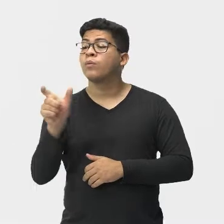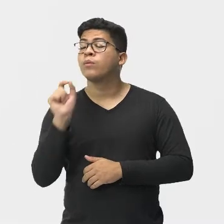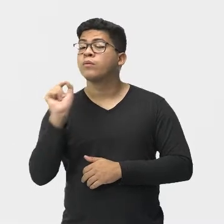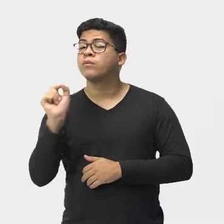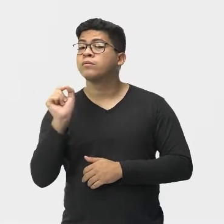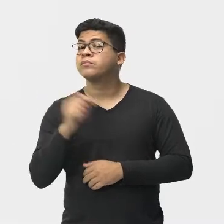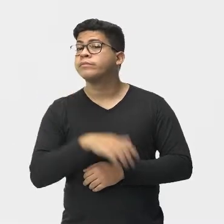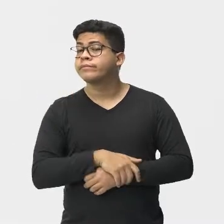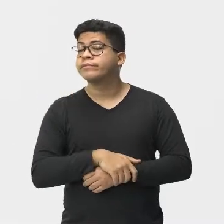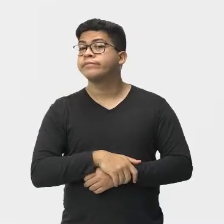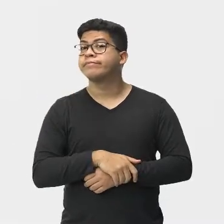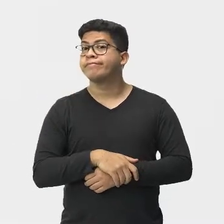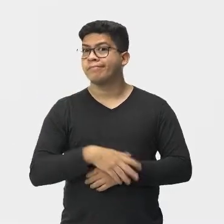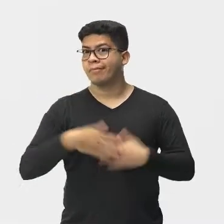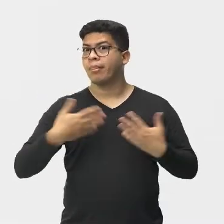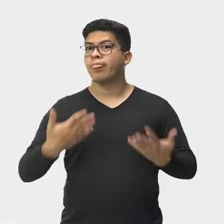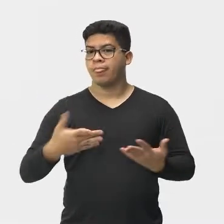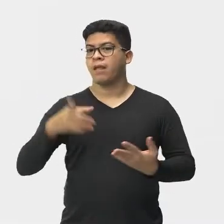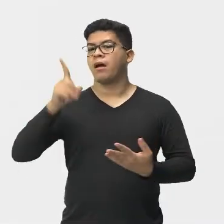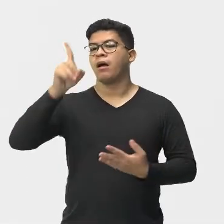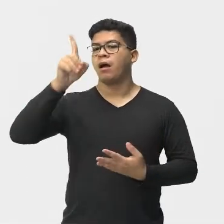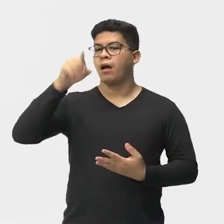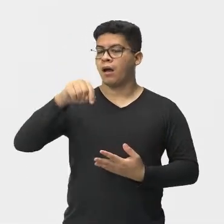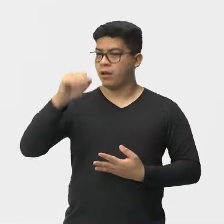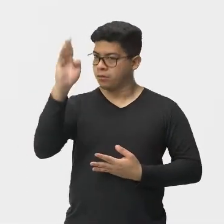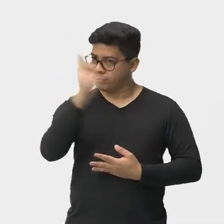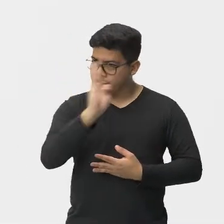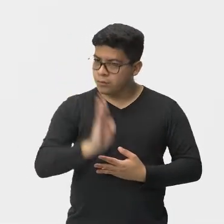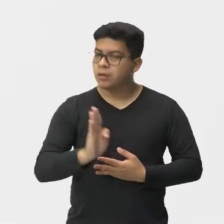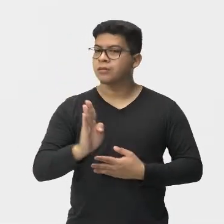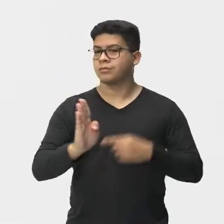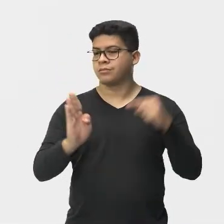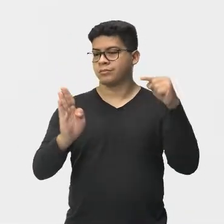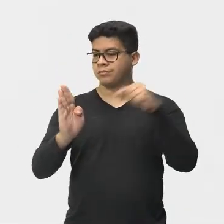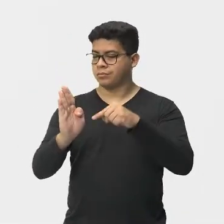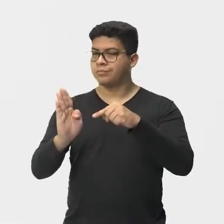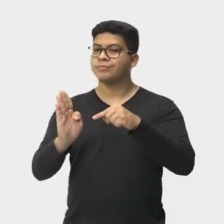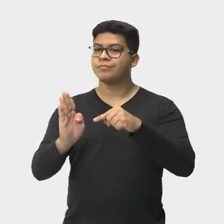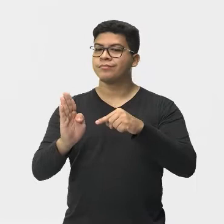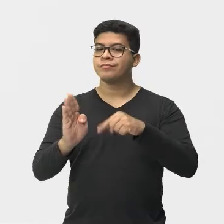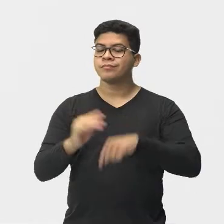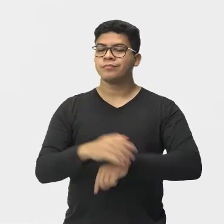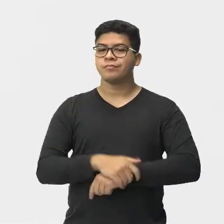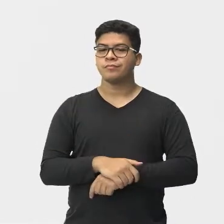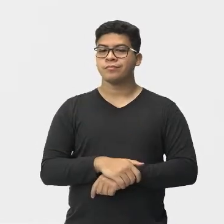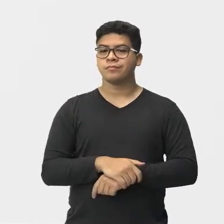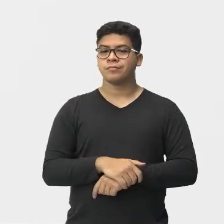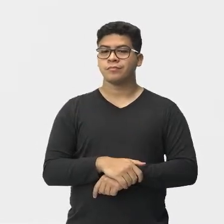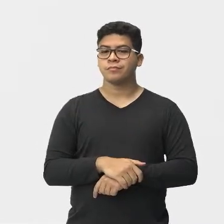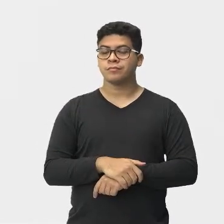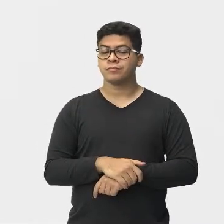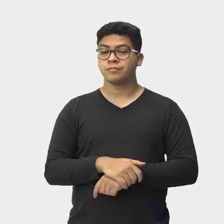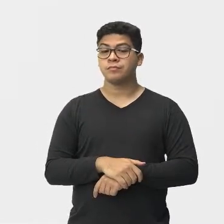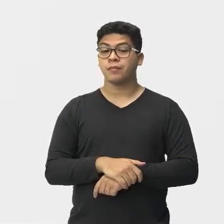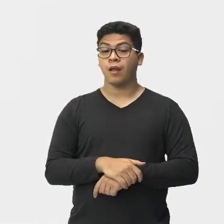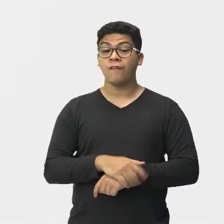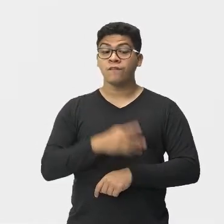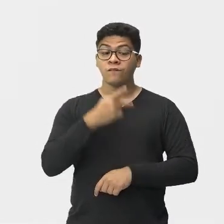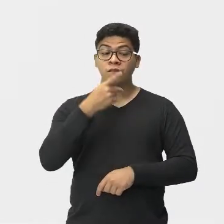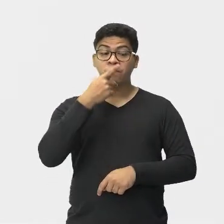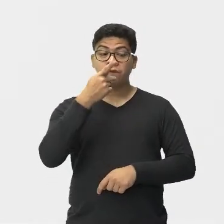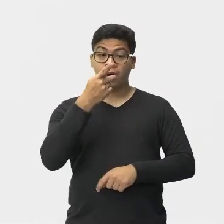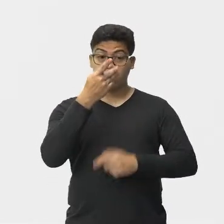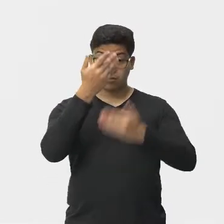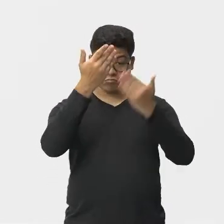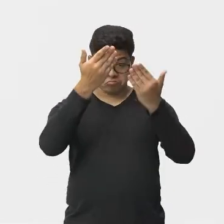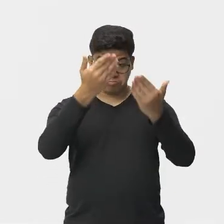complemento indireto. A los brasileños, né? Então aqui, ó, díganles. Aqui eu estou me